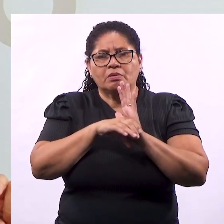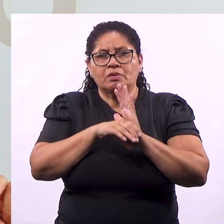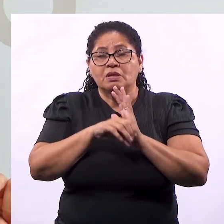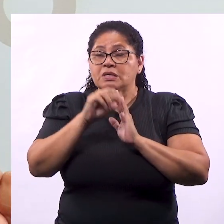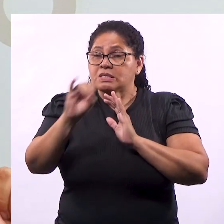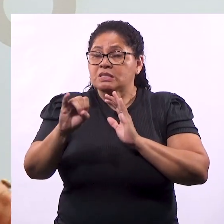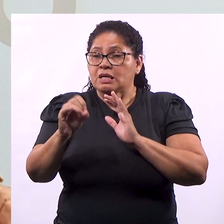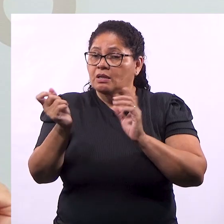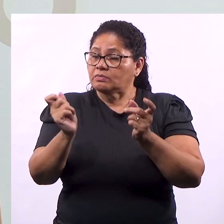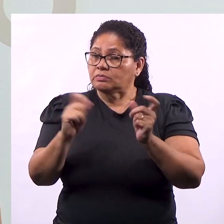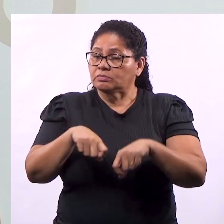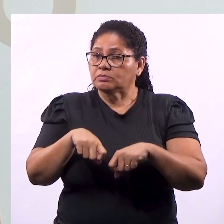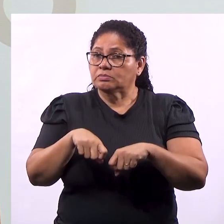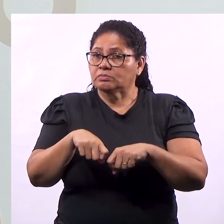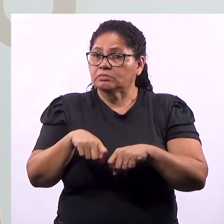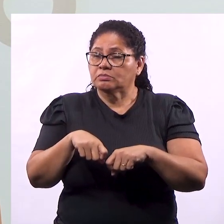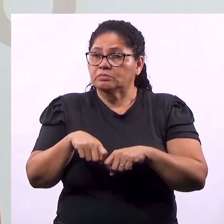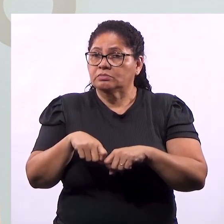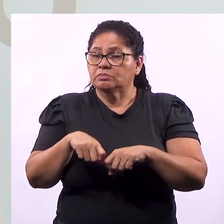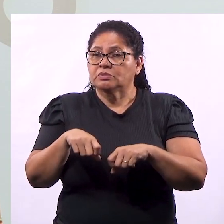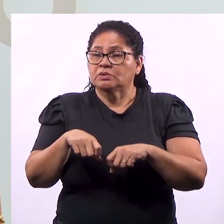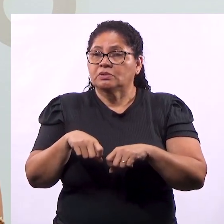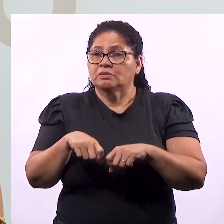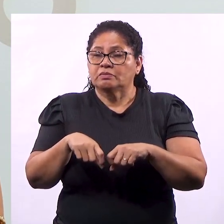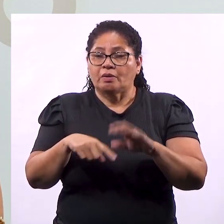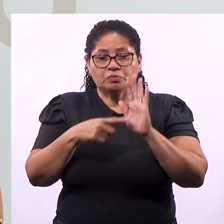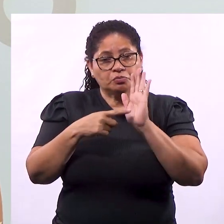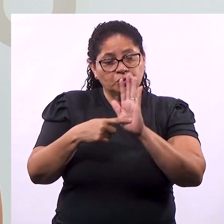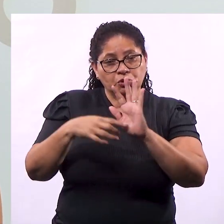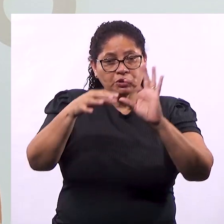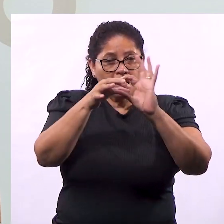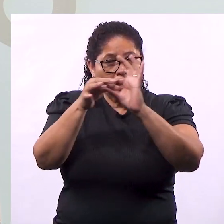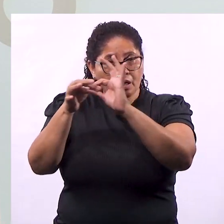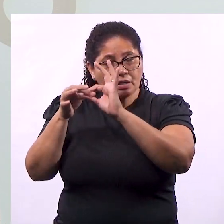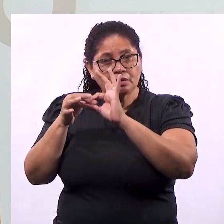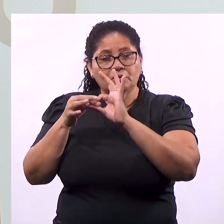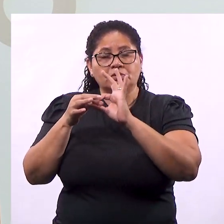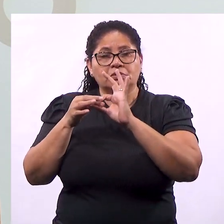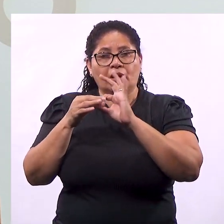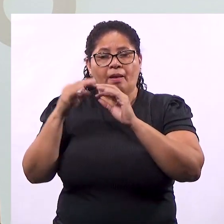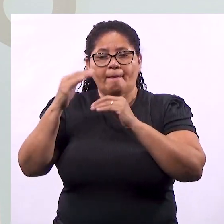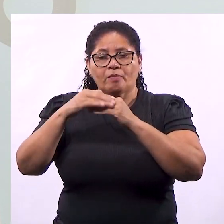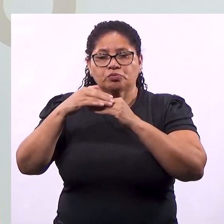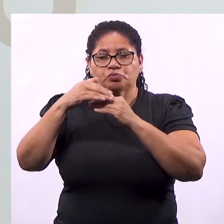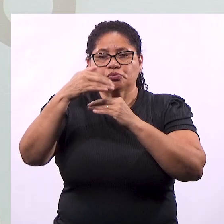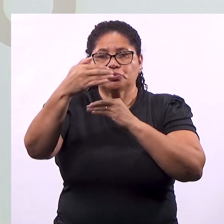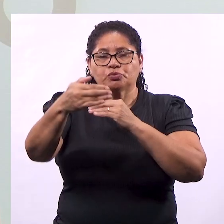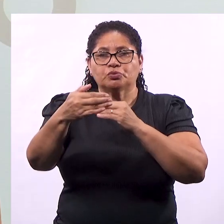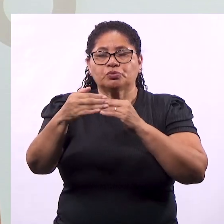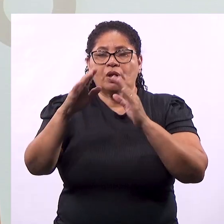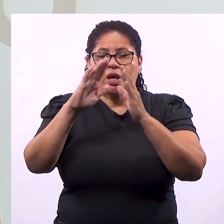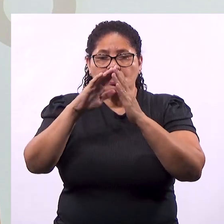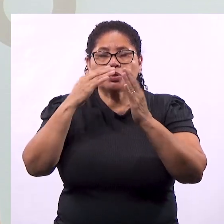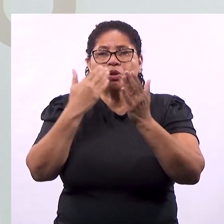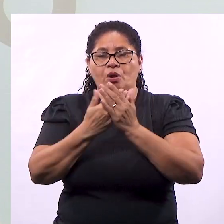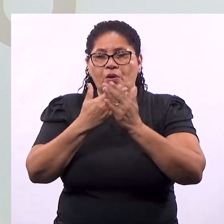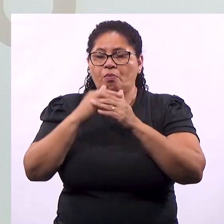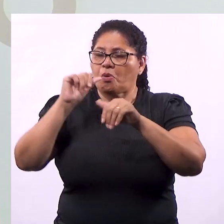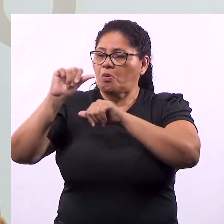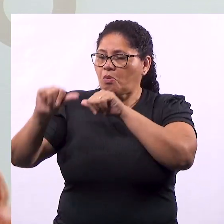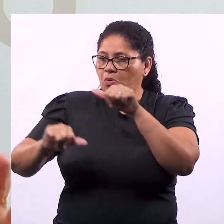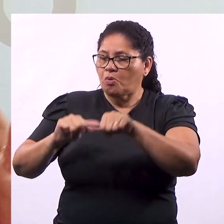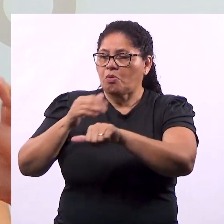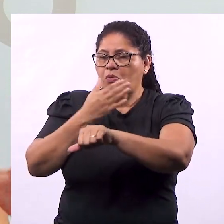conceitos e se ela é potencial você vai estabelecer conexões prospectivas Ou seja a escola